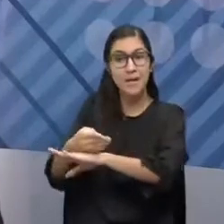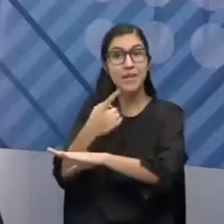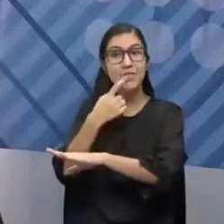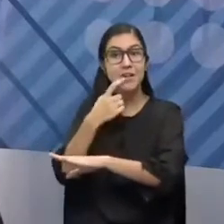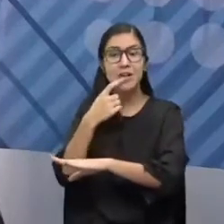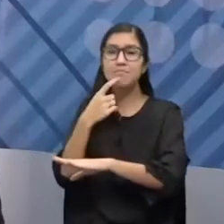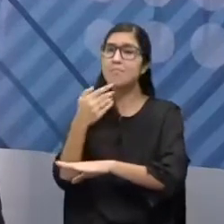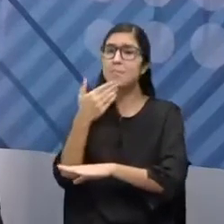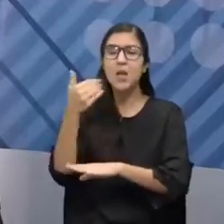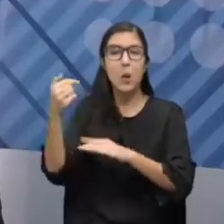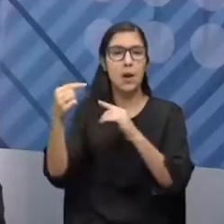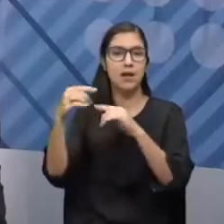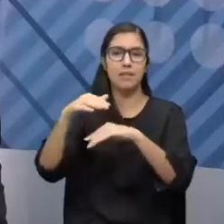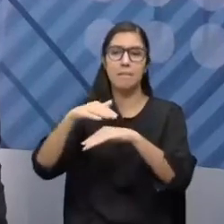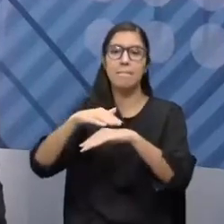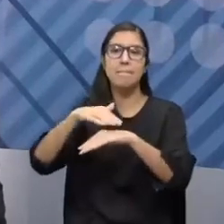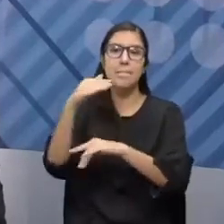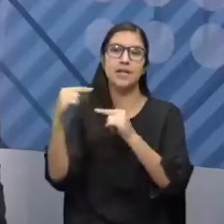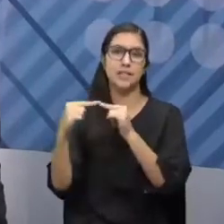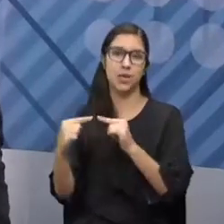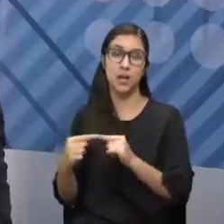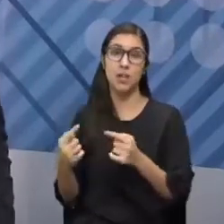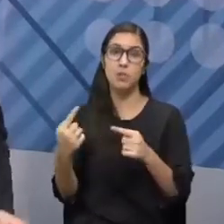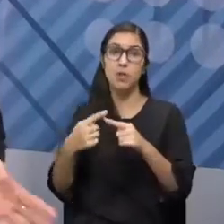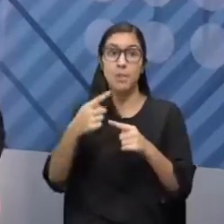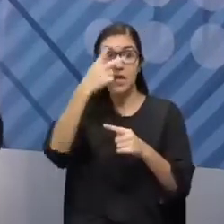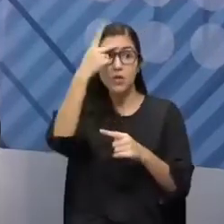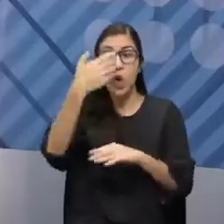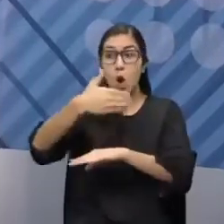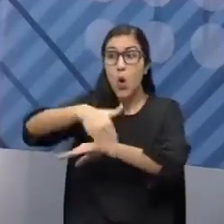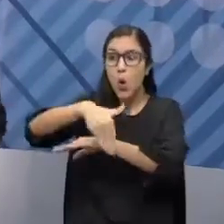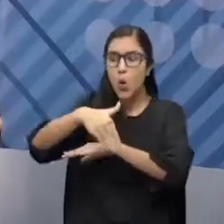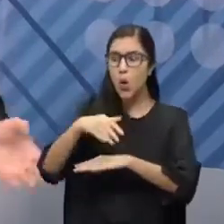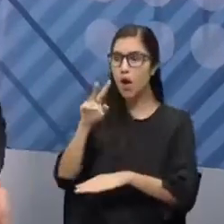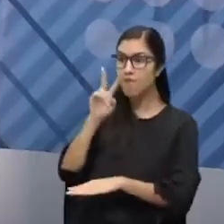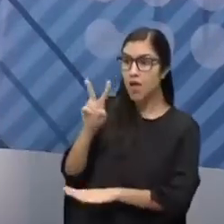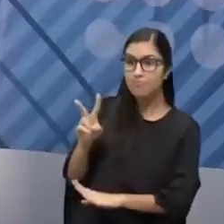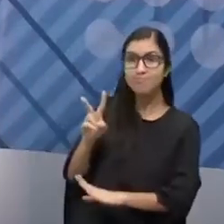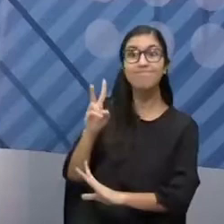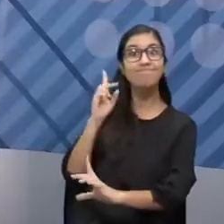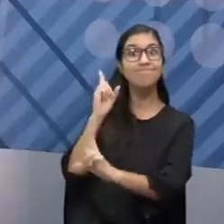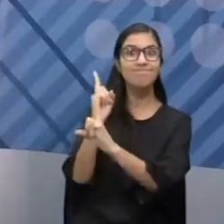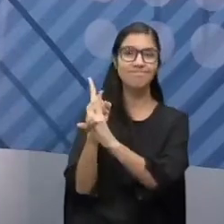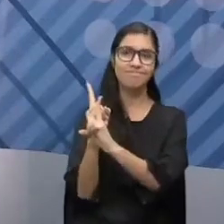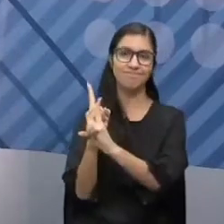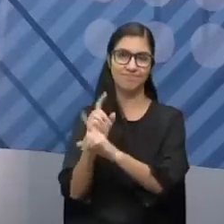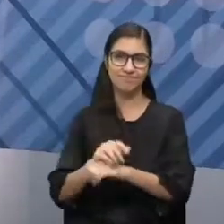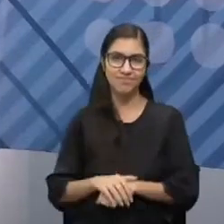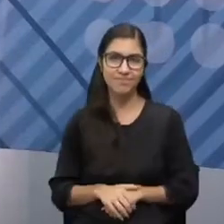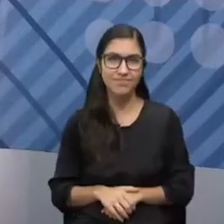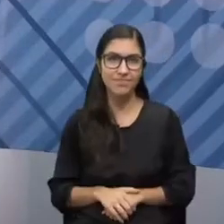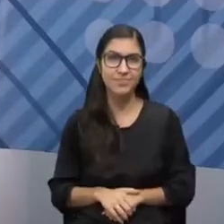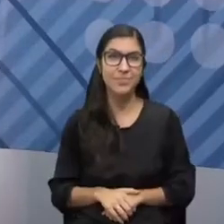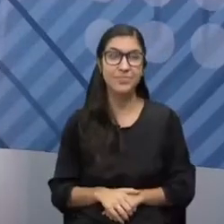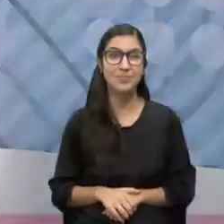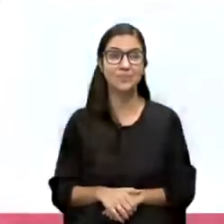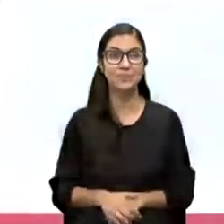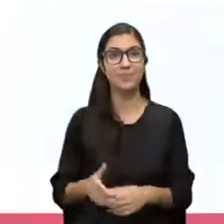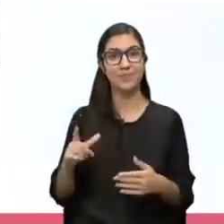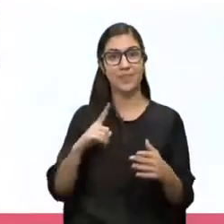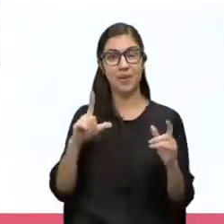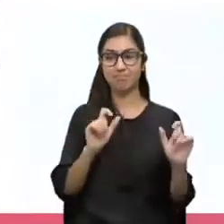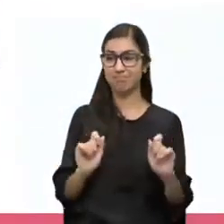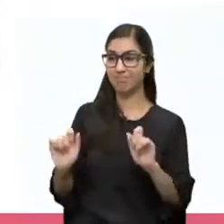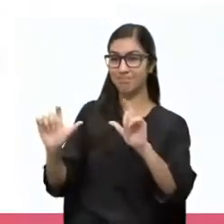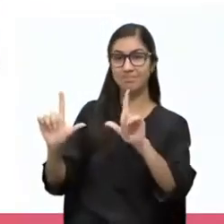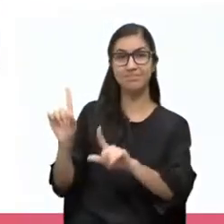mais adequada, porque uma pessoa na rua hoje pode identificar você pelas cores da bengala. Eu coloquei aqui